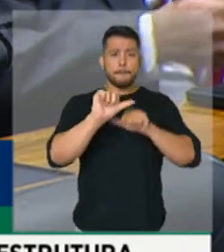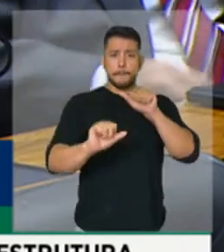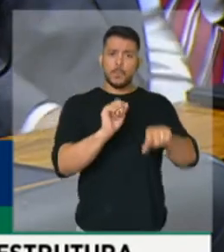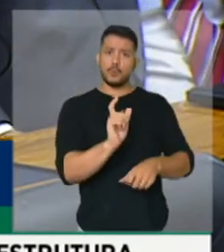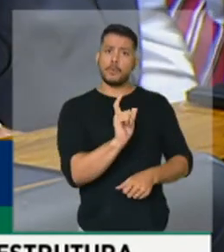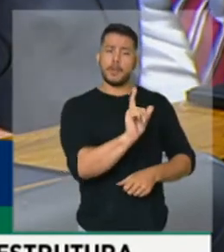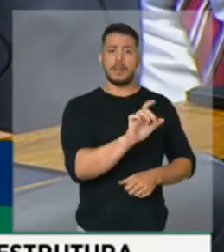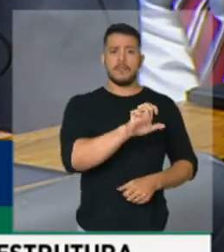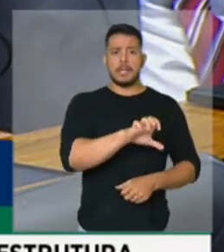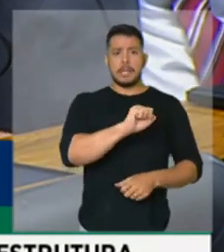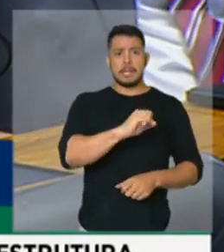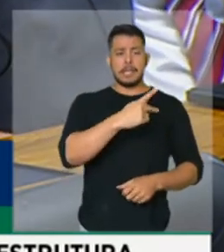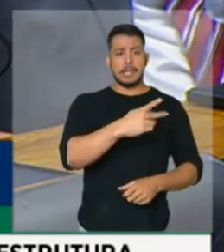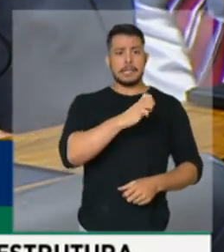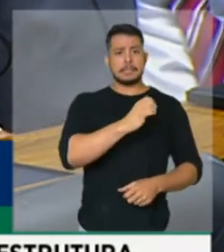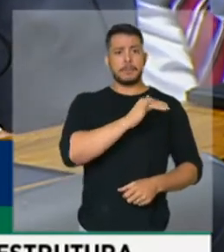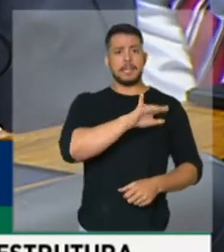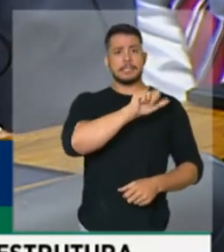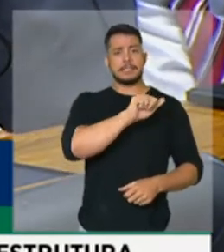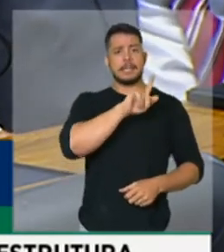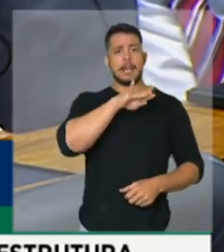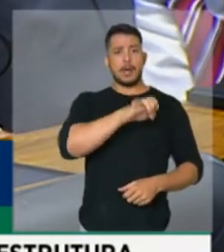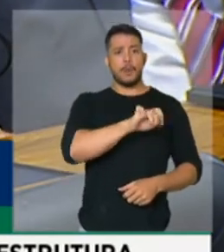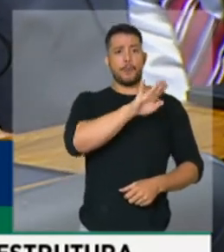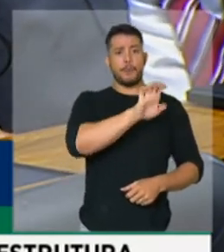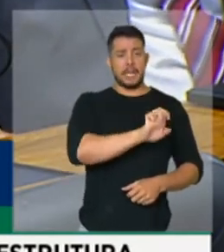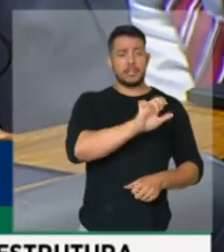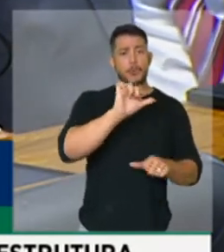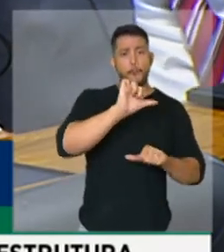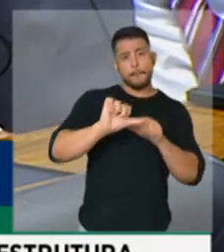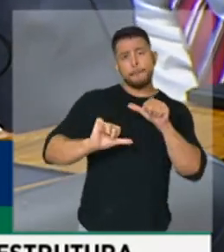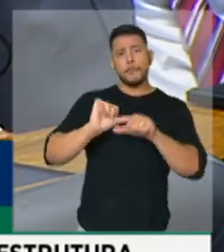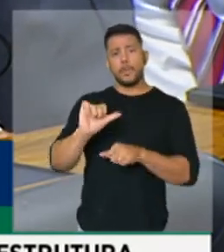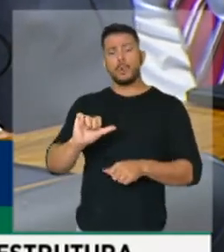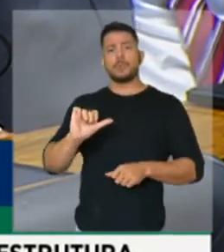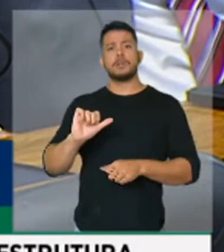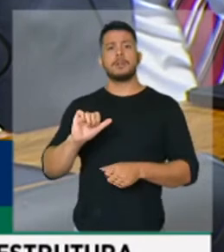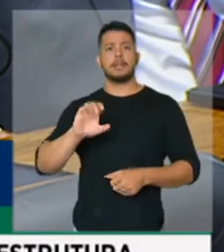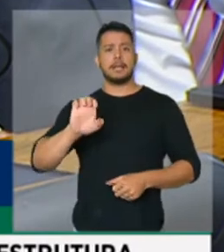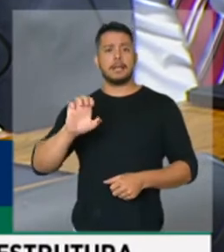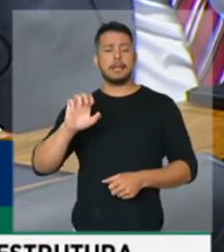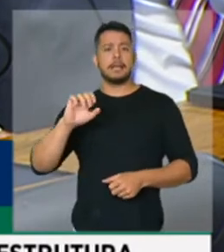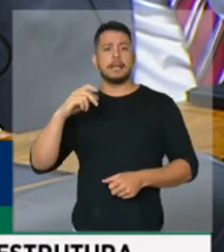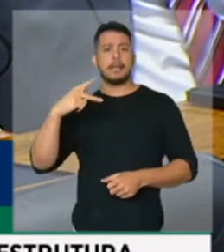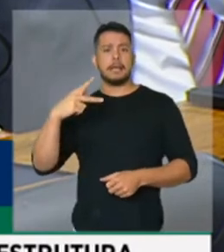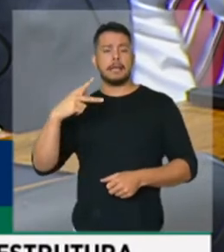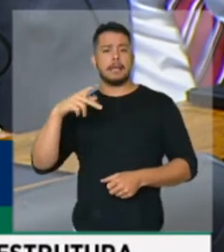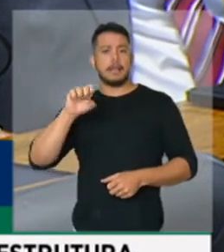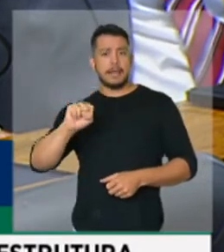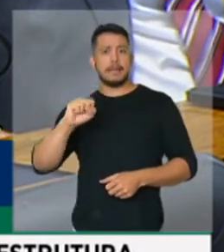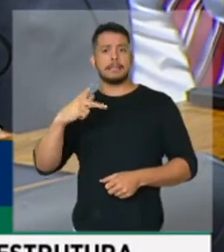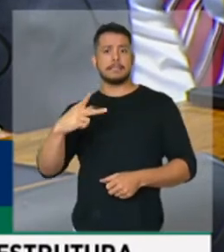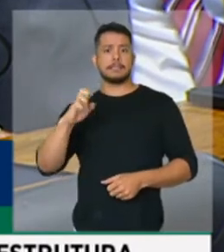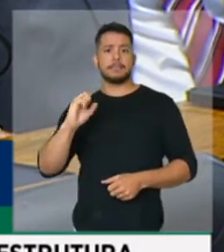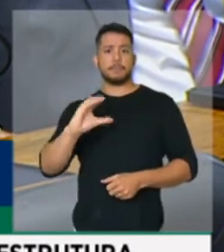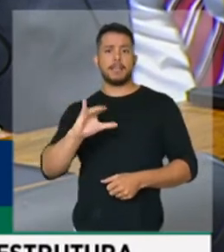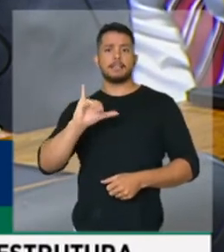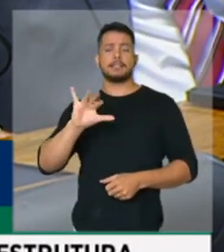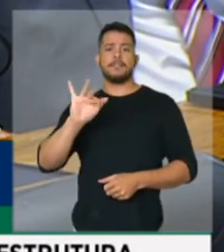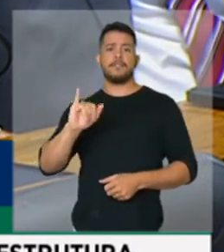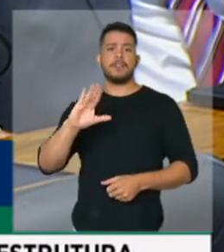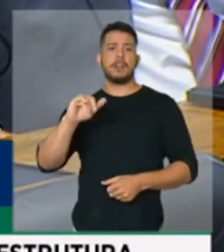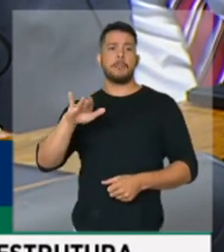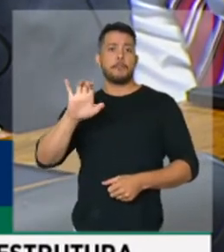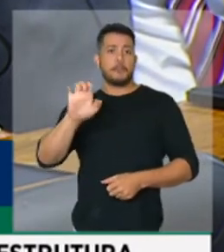por especificamente imprime profunda mudança normativa ao já referido inciso 1º do